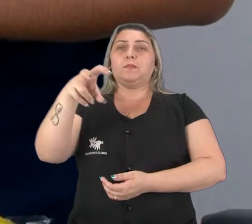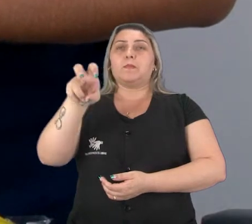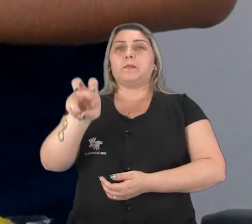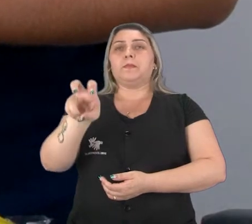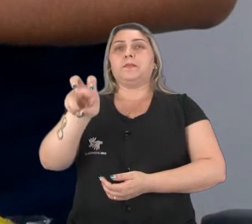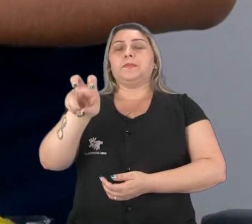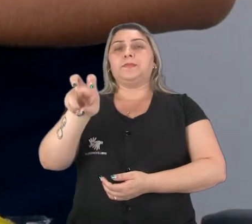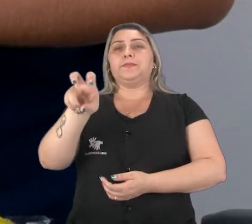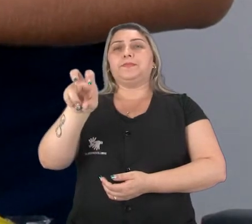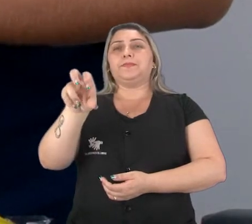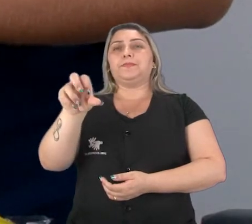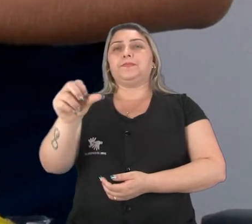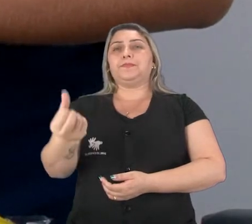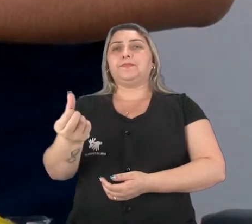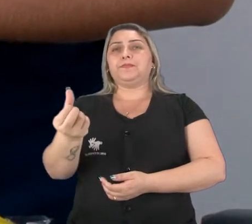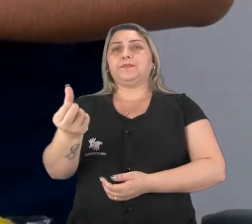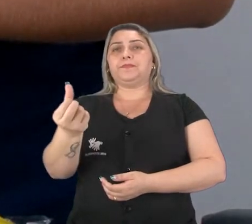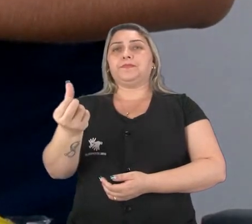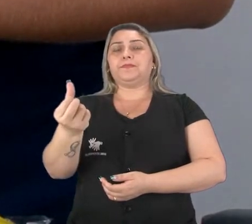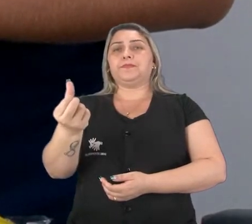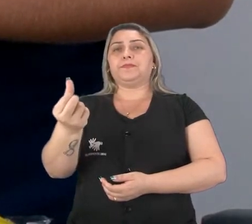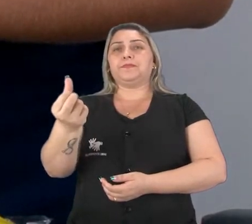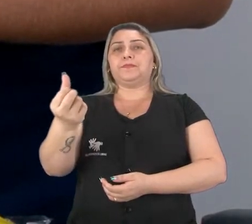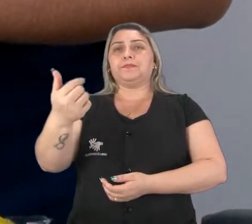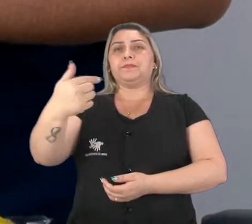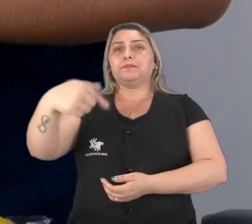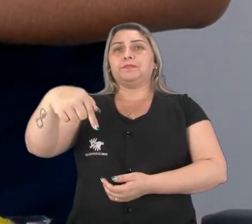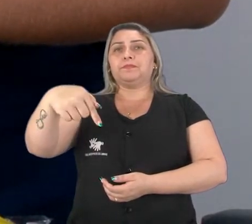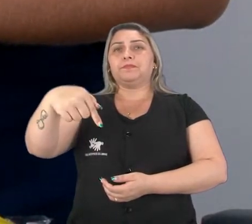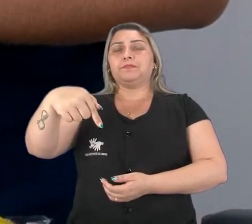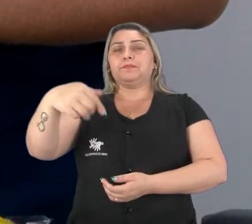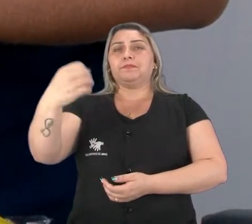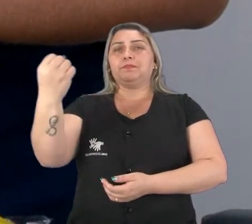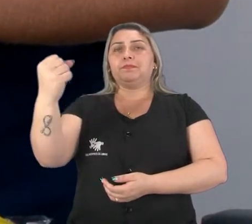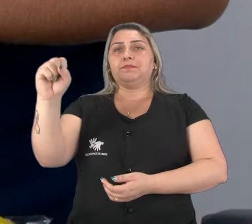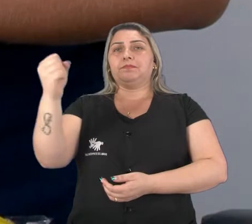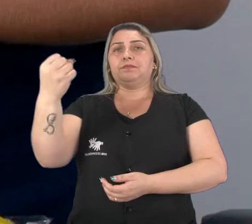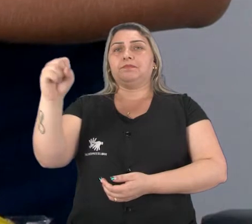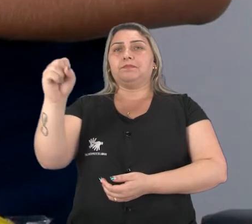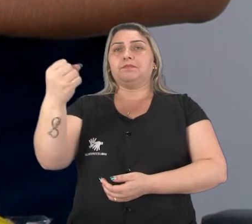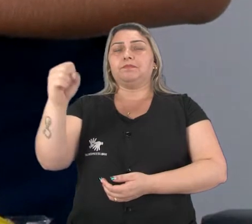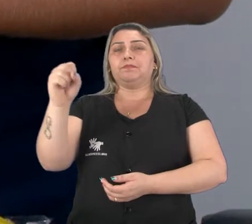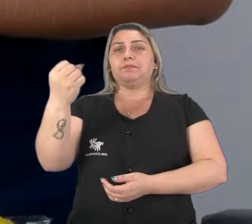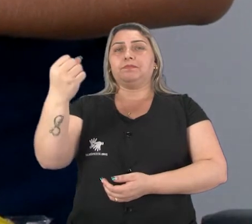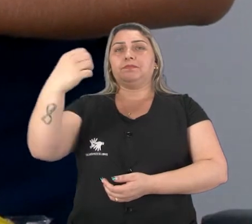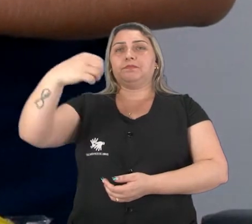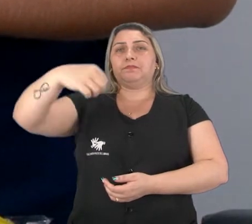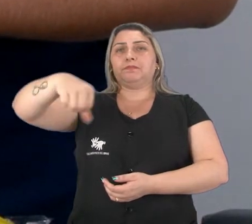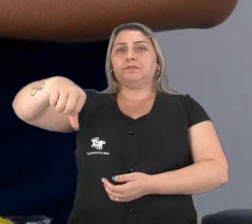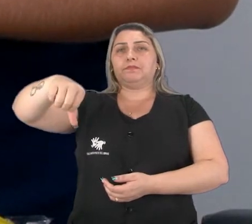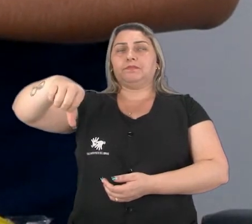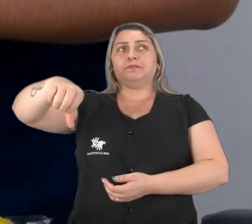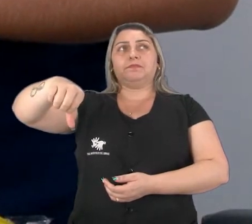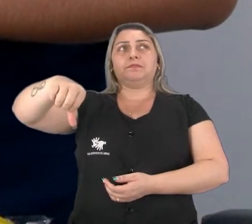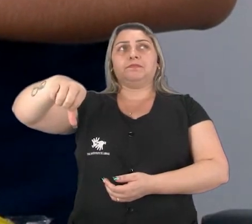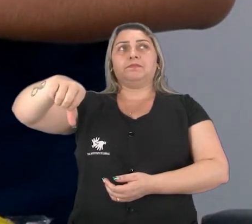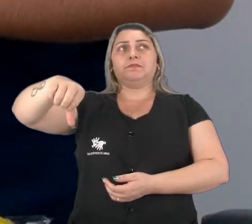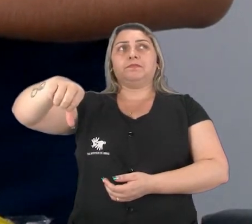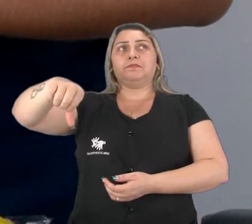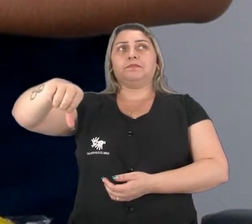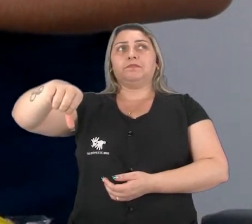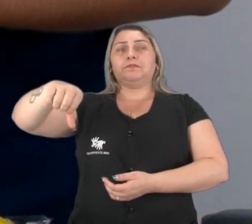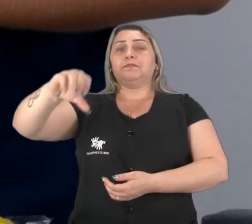4, número 5, número 6, número 7, número 8,